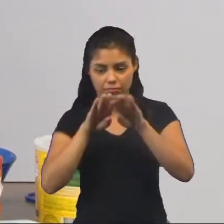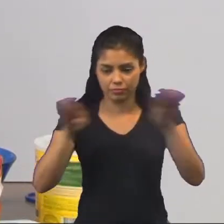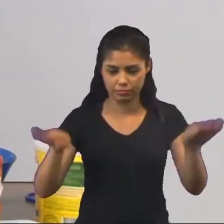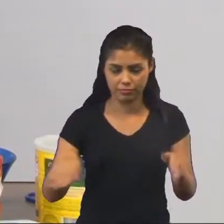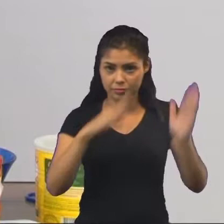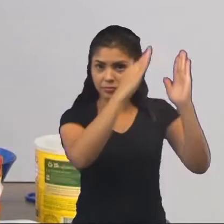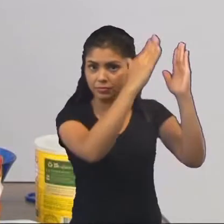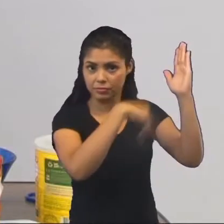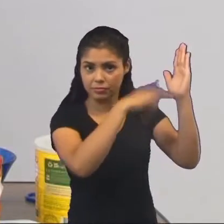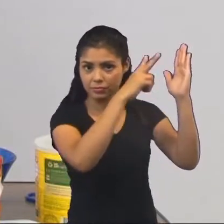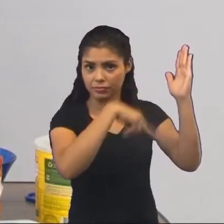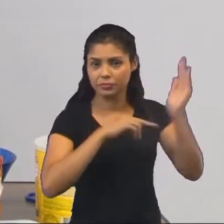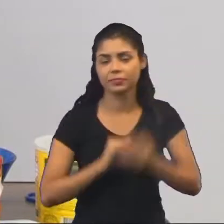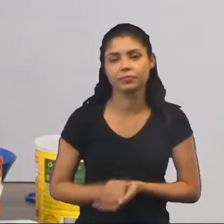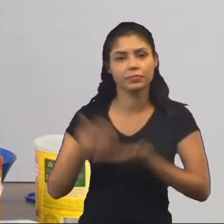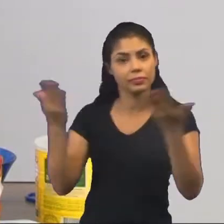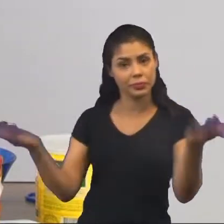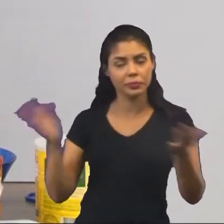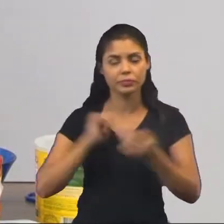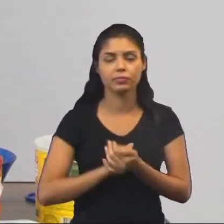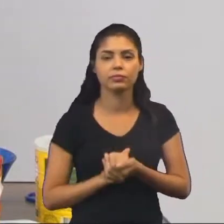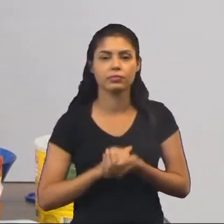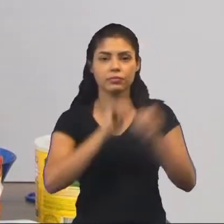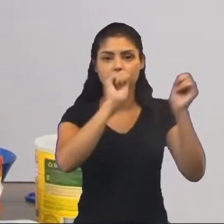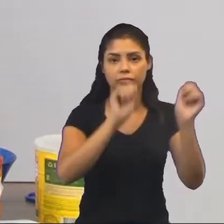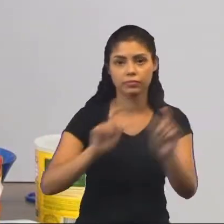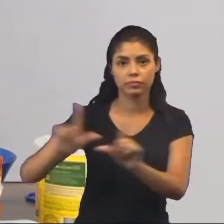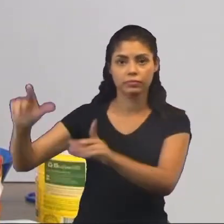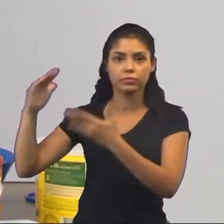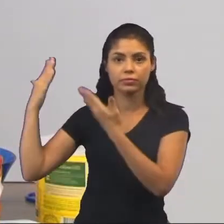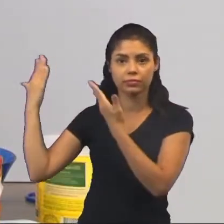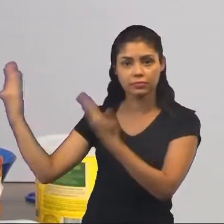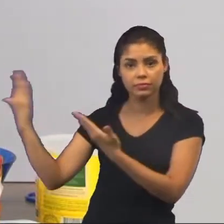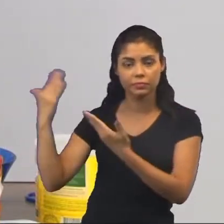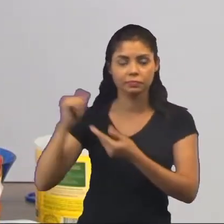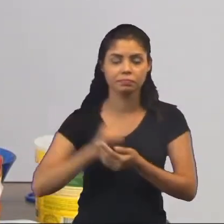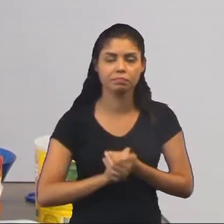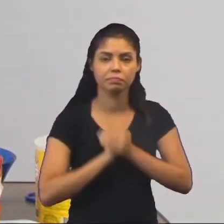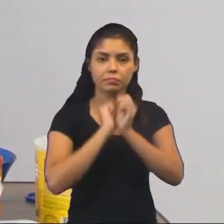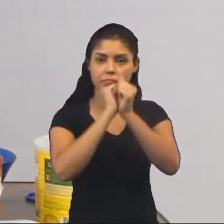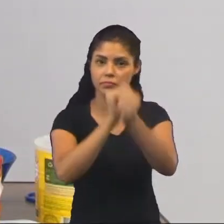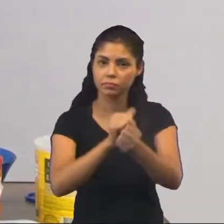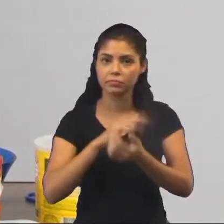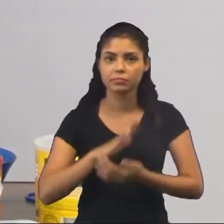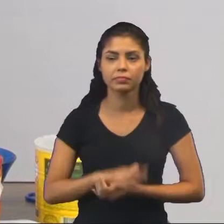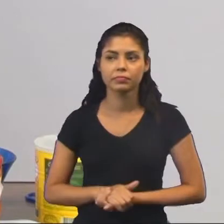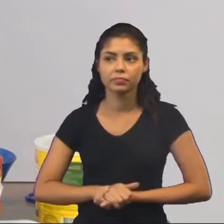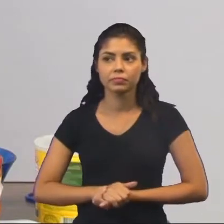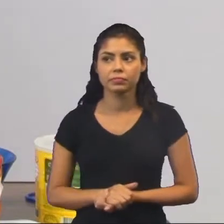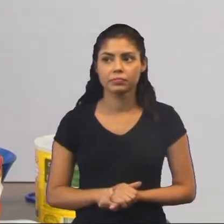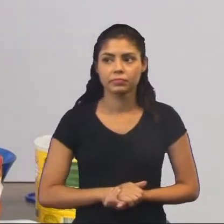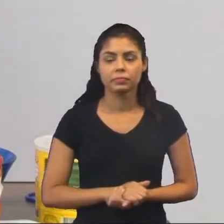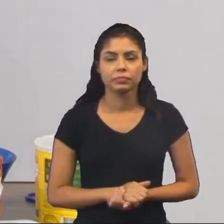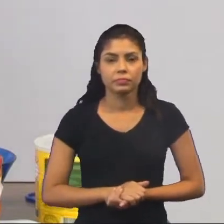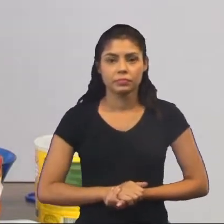mesma. Não é mesmo? Então, vamos acompanhar a leitura da receita comigo.